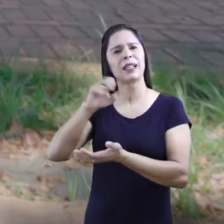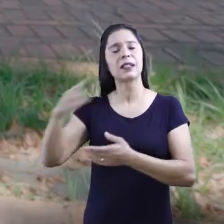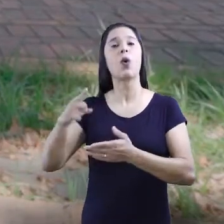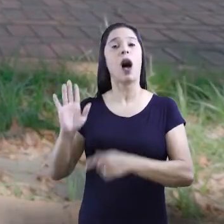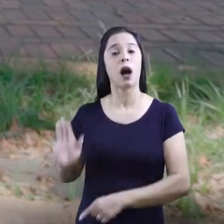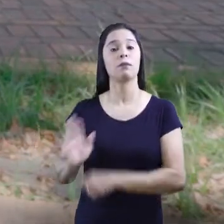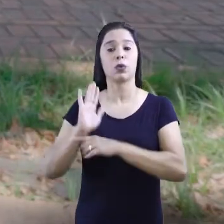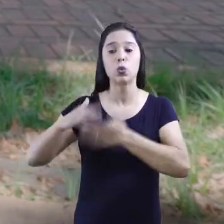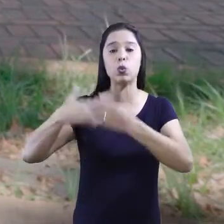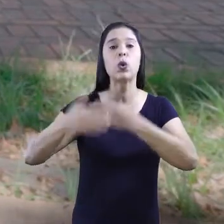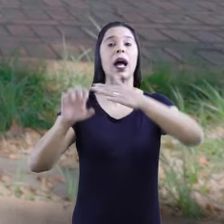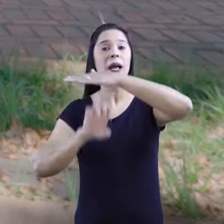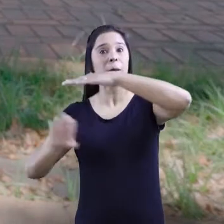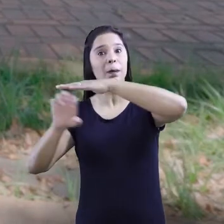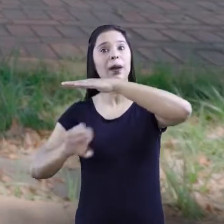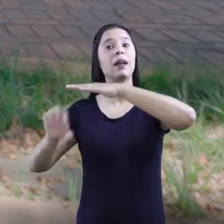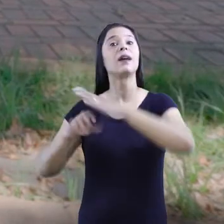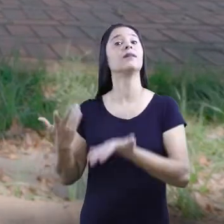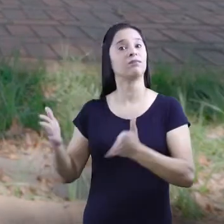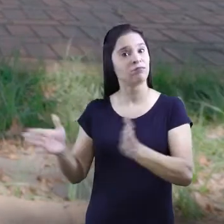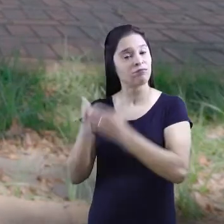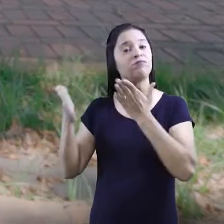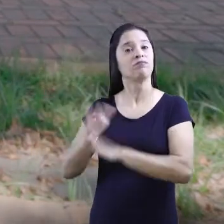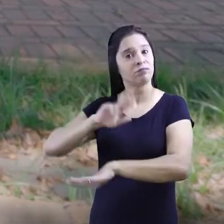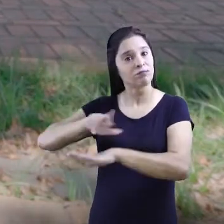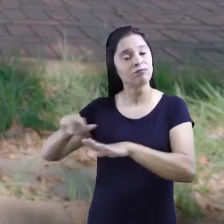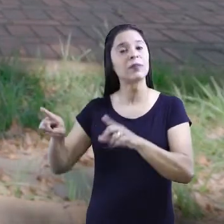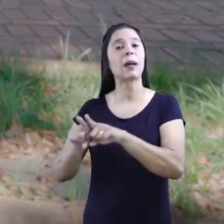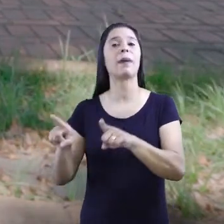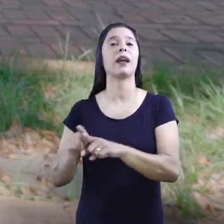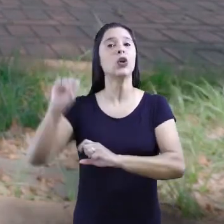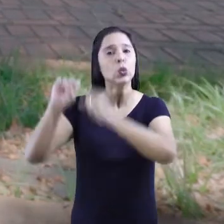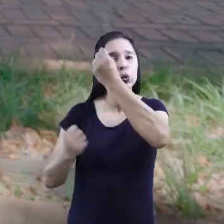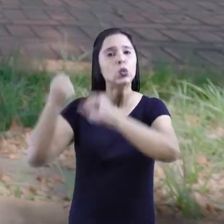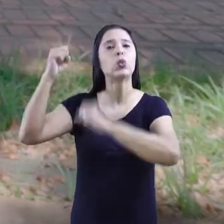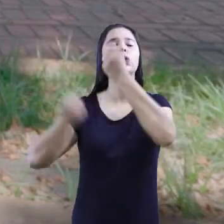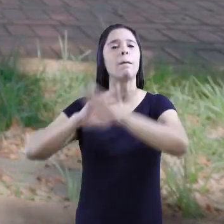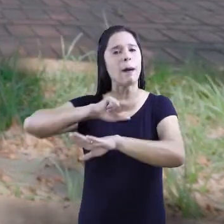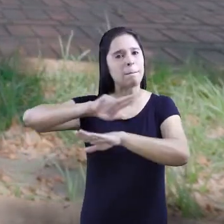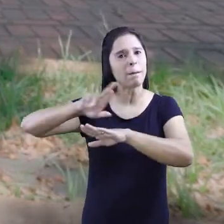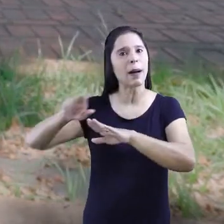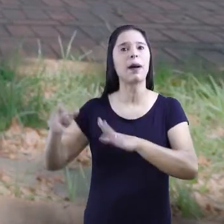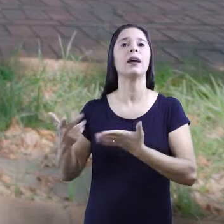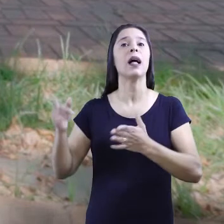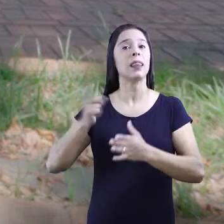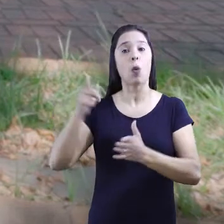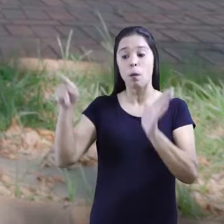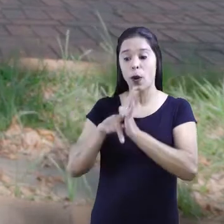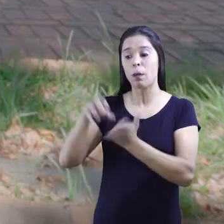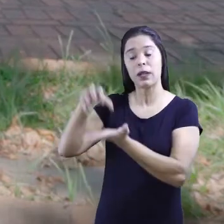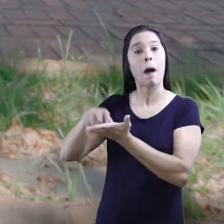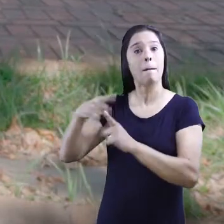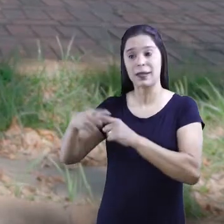A estação favoreceu o crescimento de algumas fábricas, a fábrica de periferia, depois veio a outras